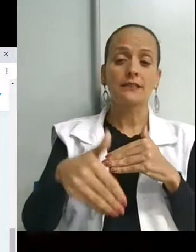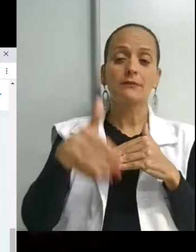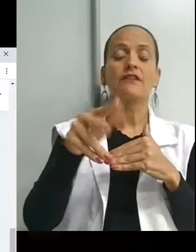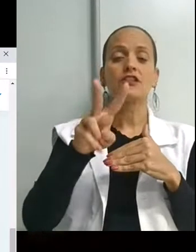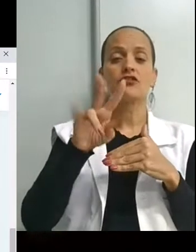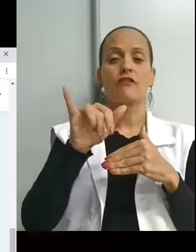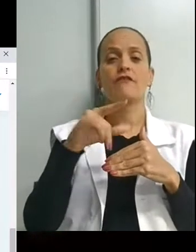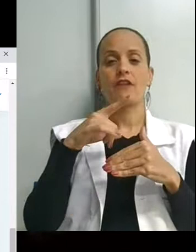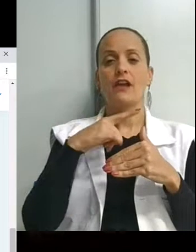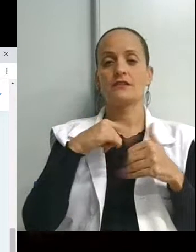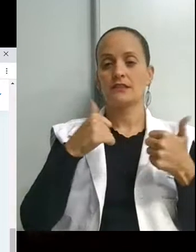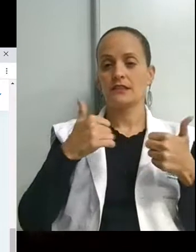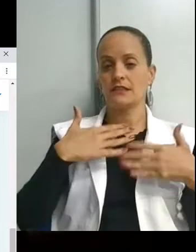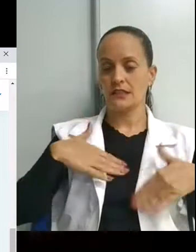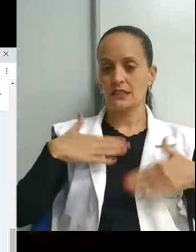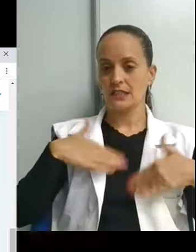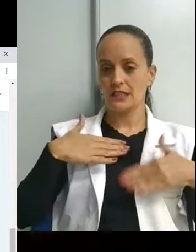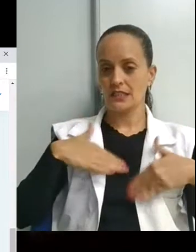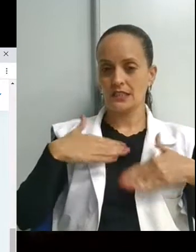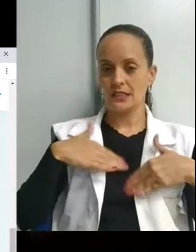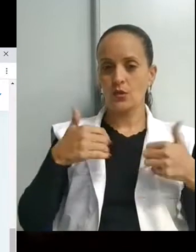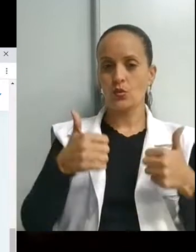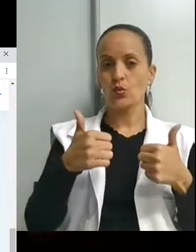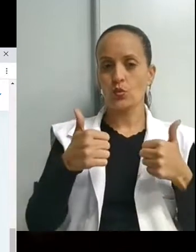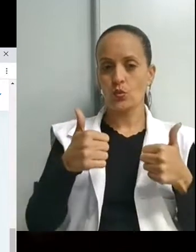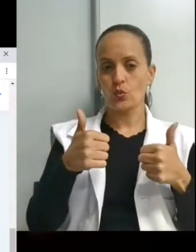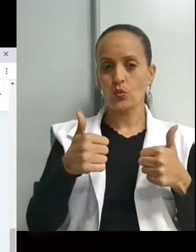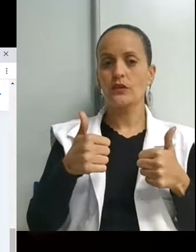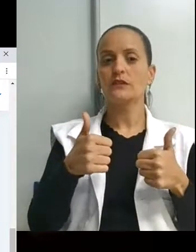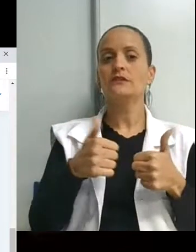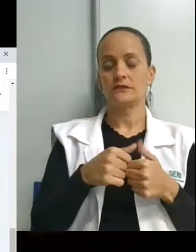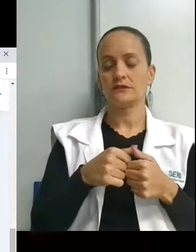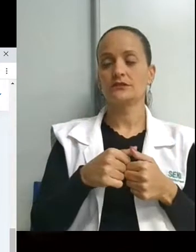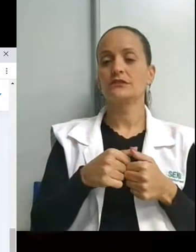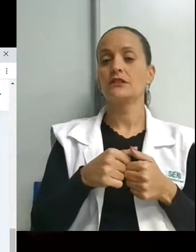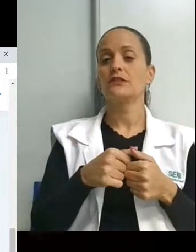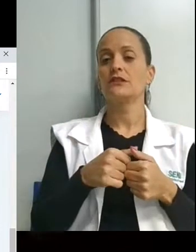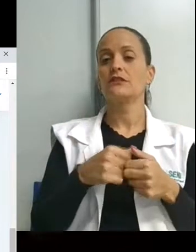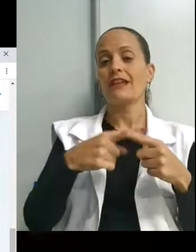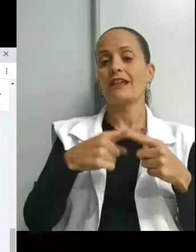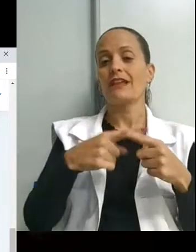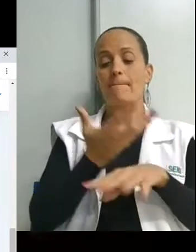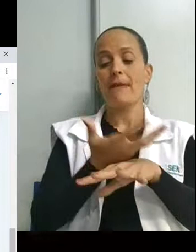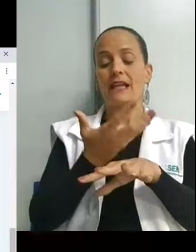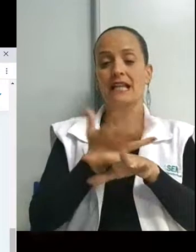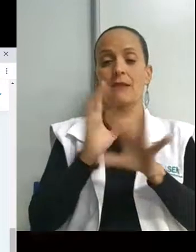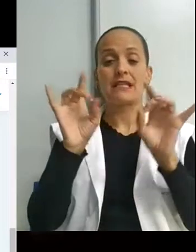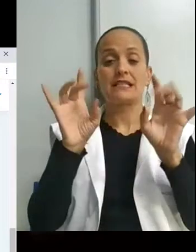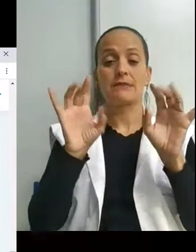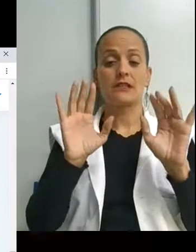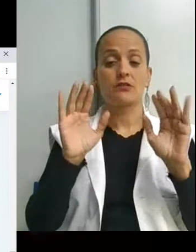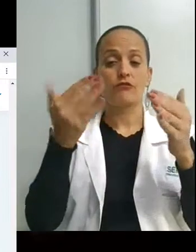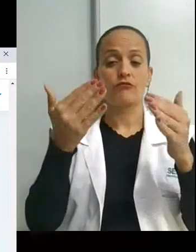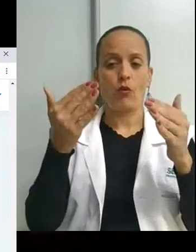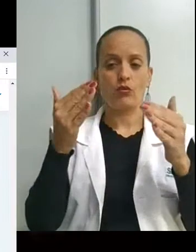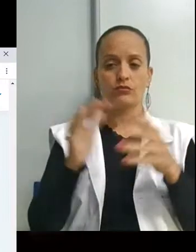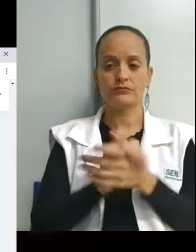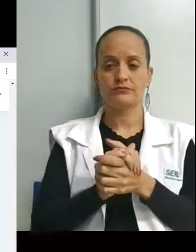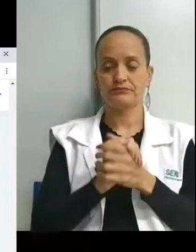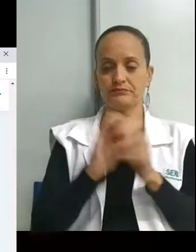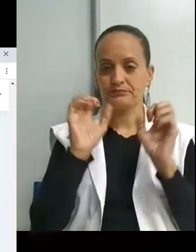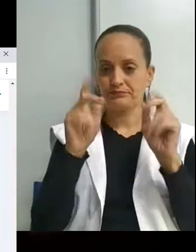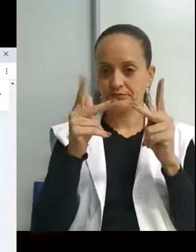mais tranquilo, beleza? Que já vai ser as unidades curriculares mais específicas, certo? Do curso.